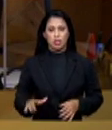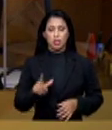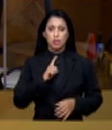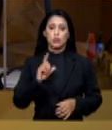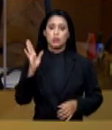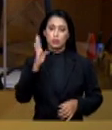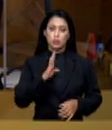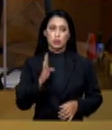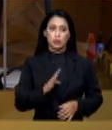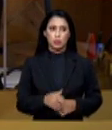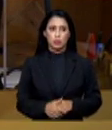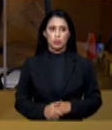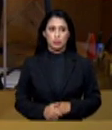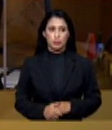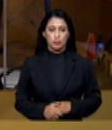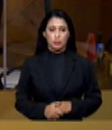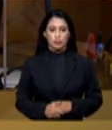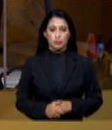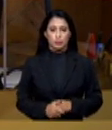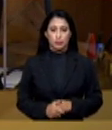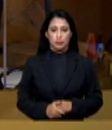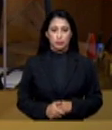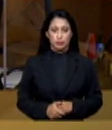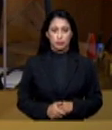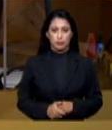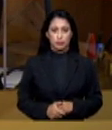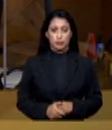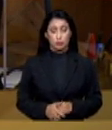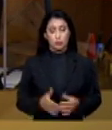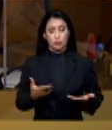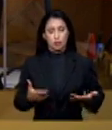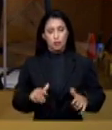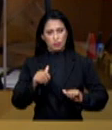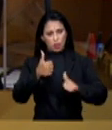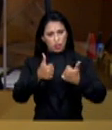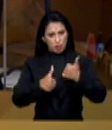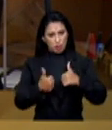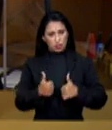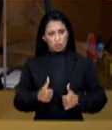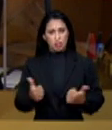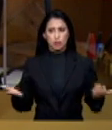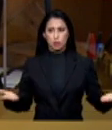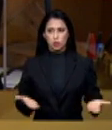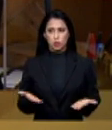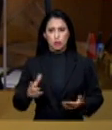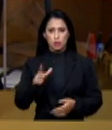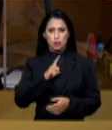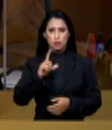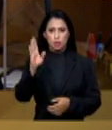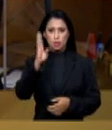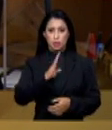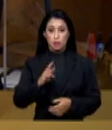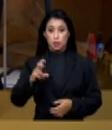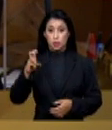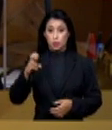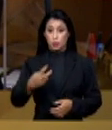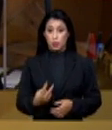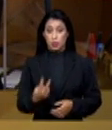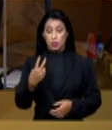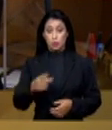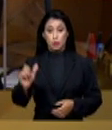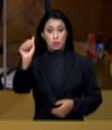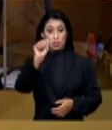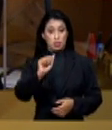subnacional só para dados nosso de análise hoje existem no Brasil 52